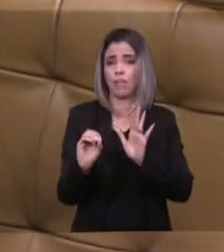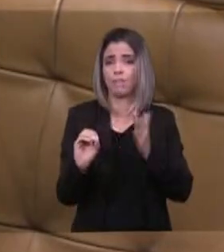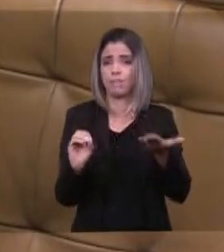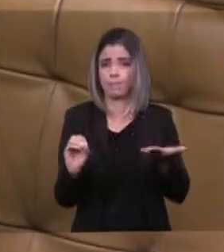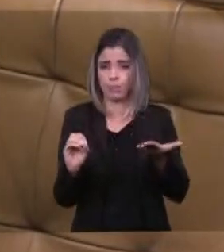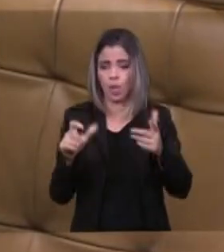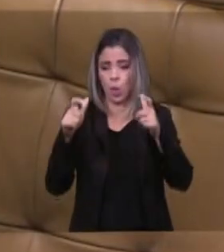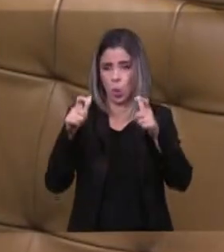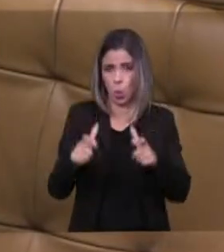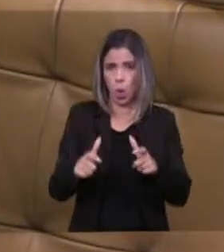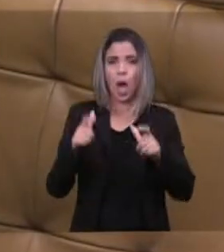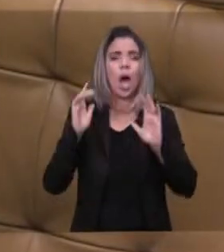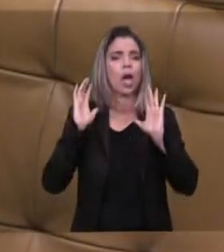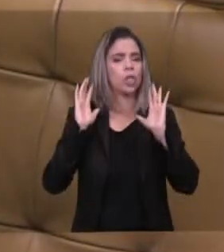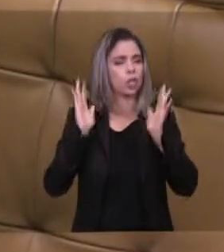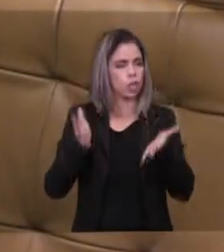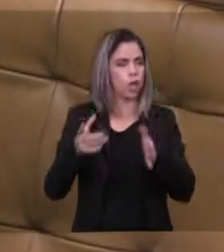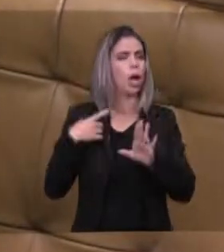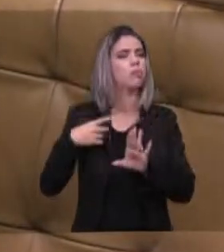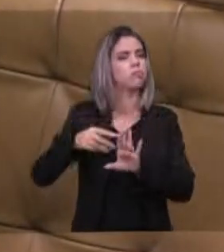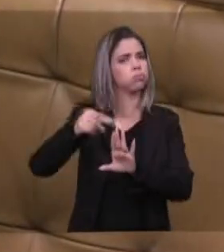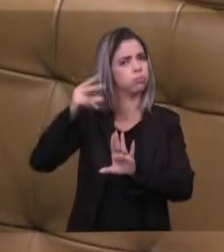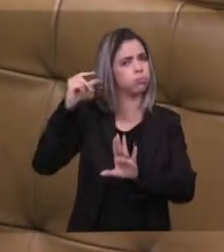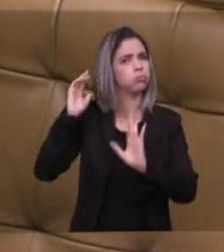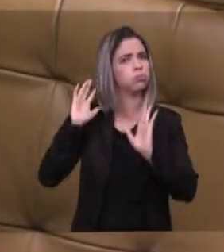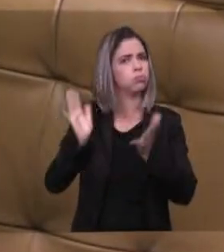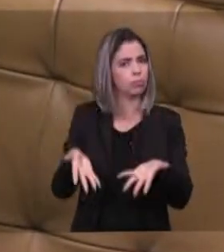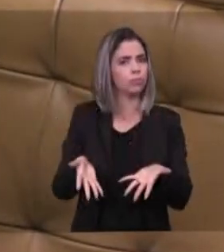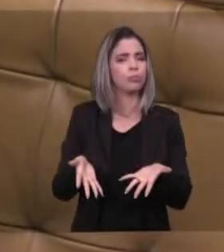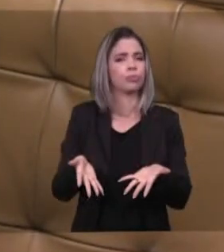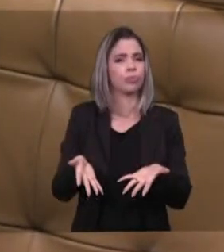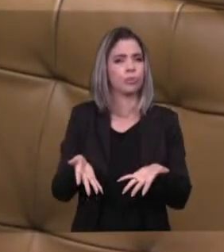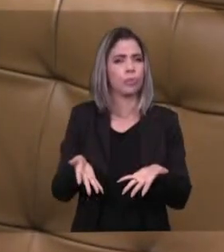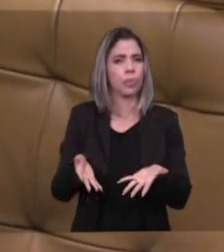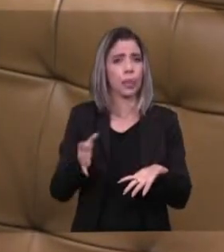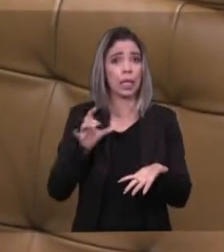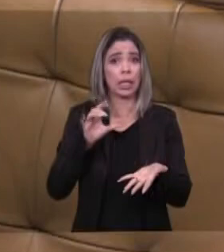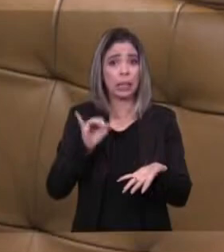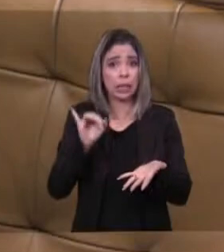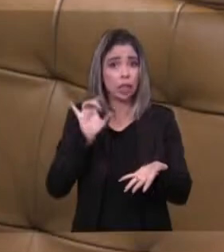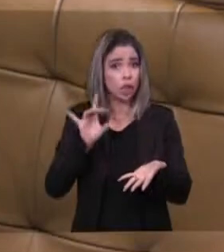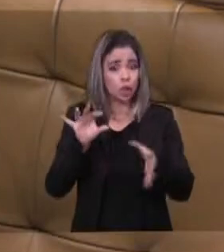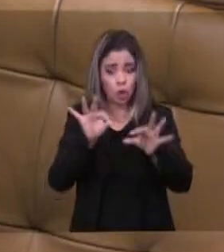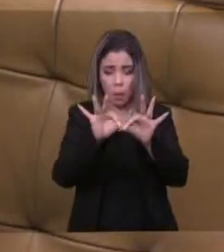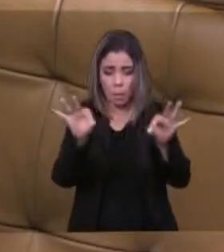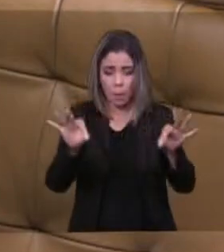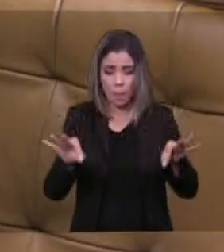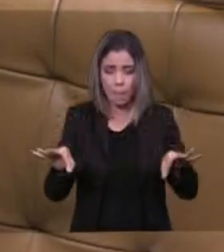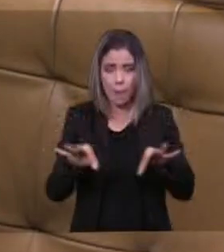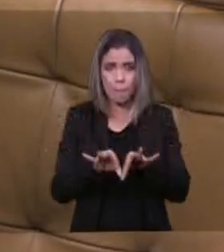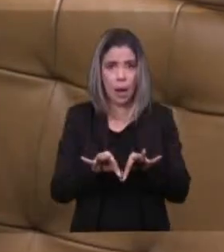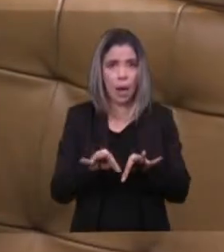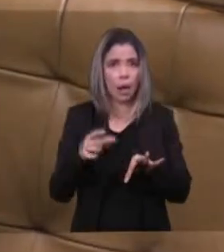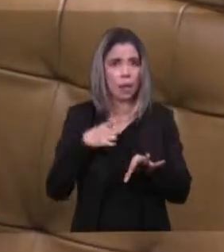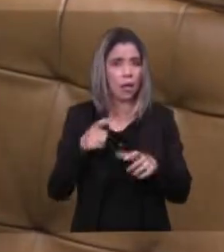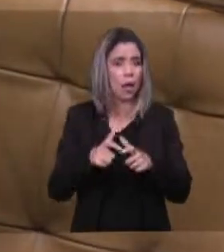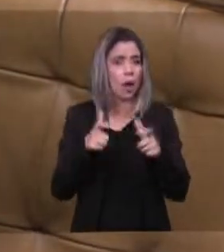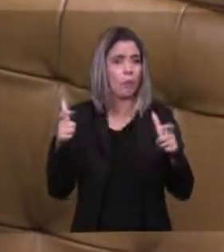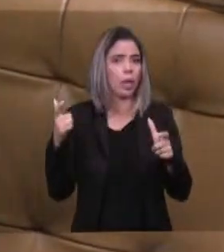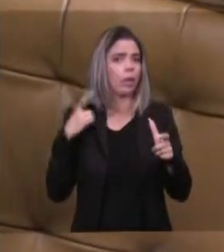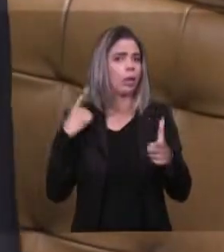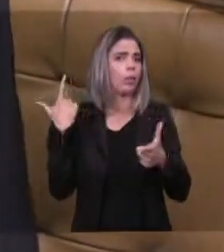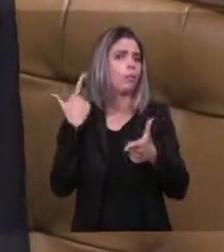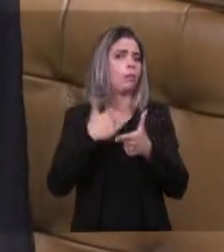fazendas que estão assentadas desde então. Se houver simples demarcação, haverá inúmeros problemas. Agora,